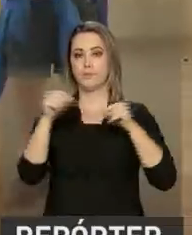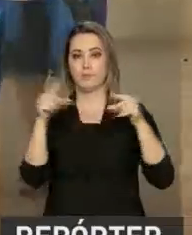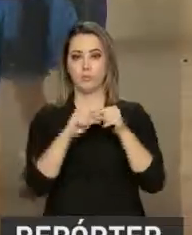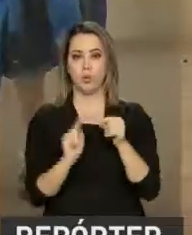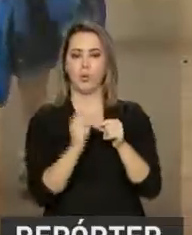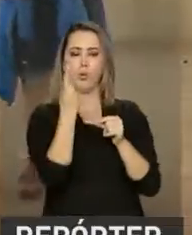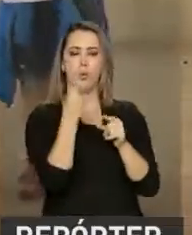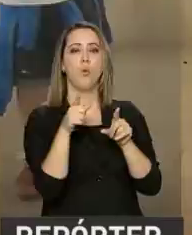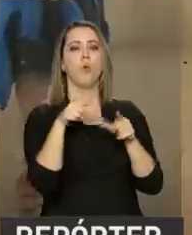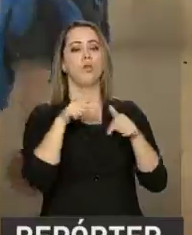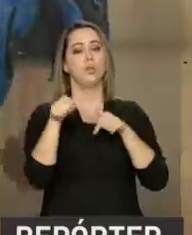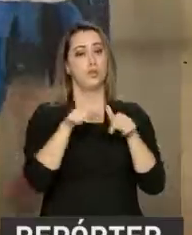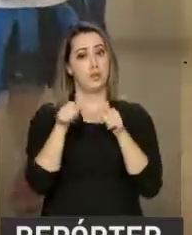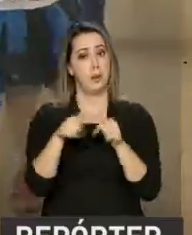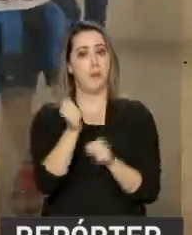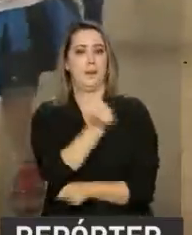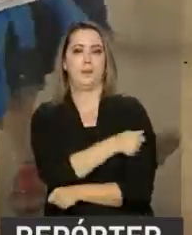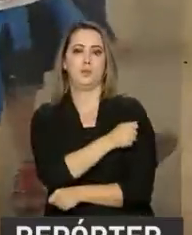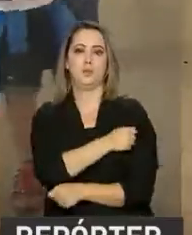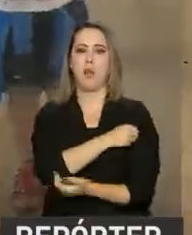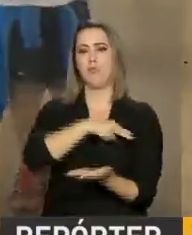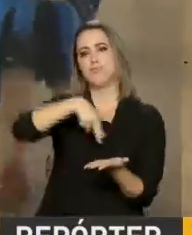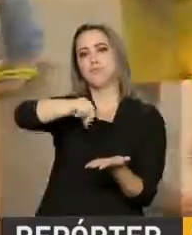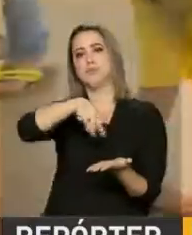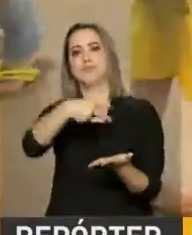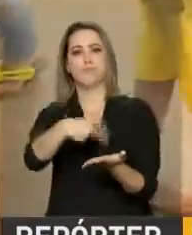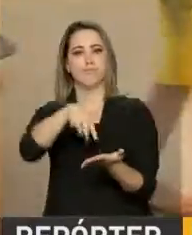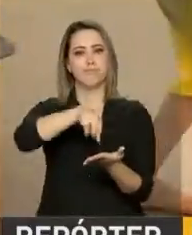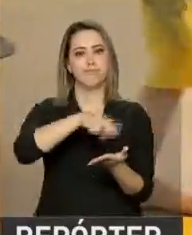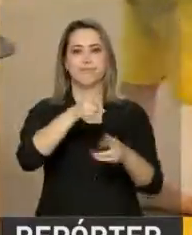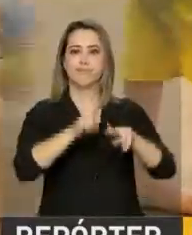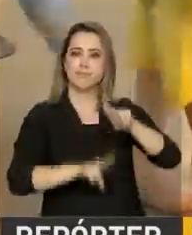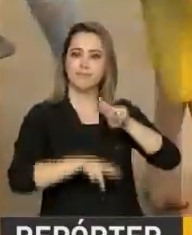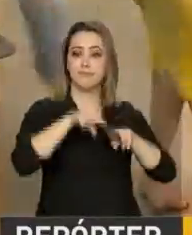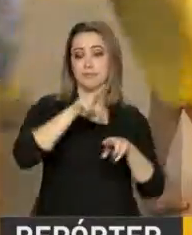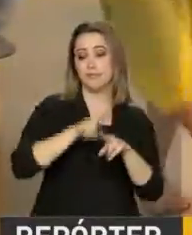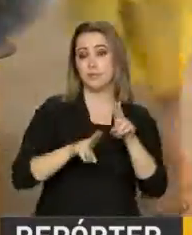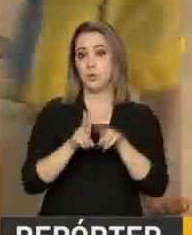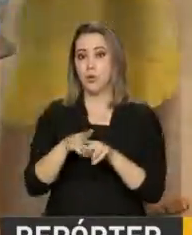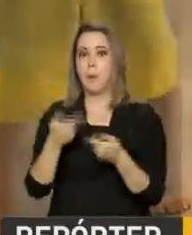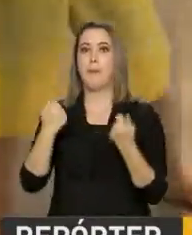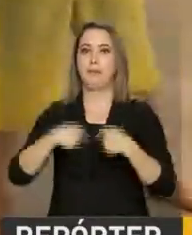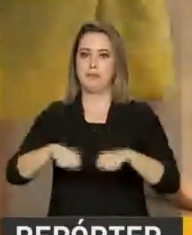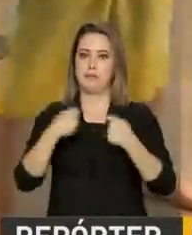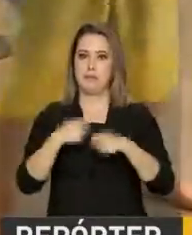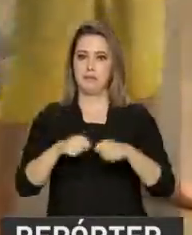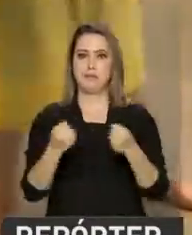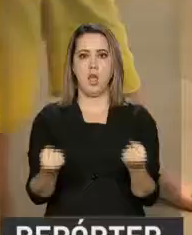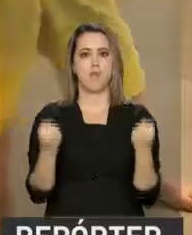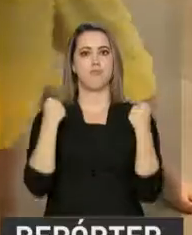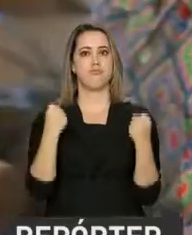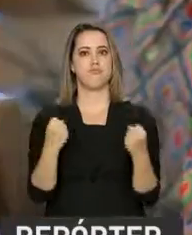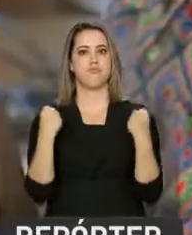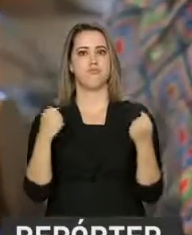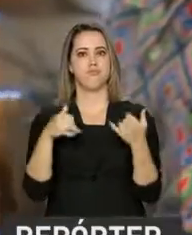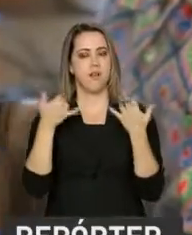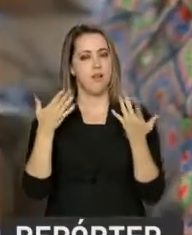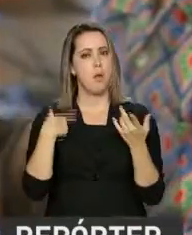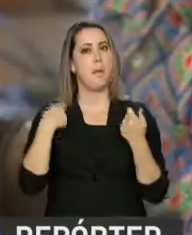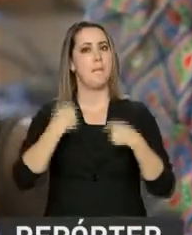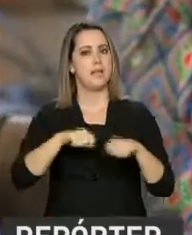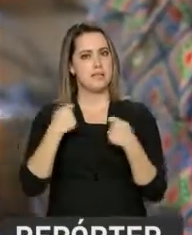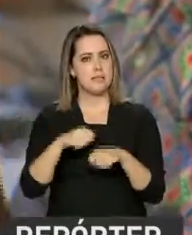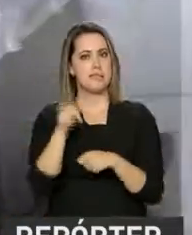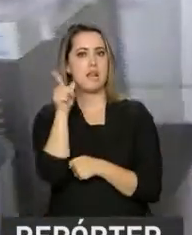das atividades dos alunos foi dança junina. E para repor tanta energia gasta com as brincadeiras, é só mesmo um